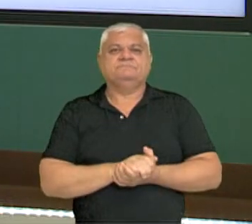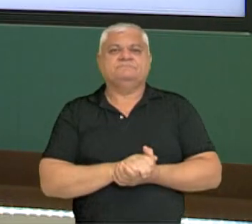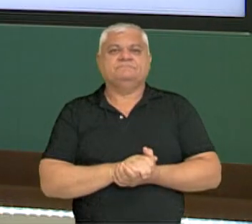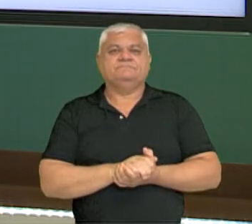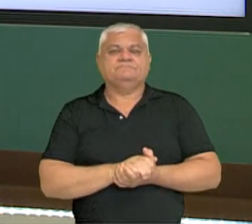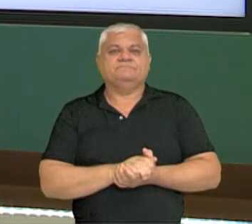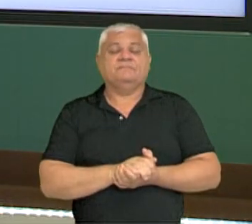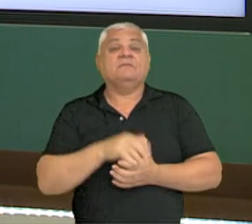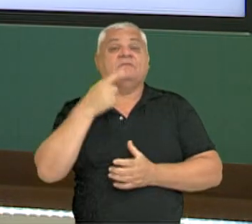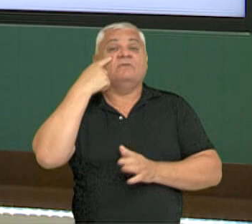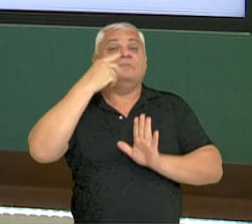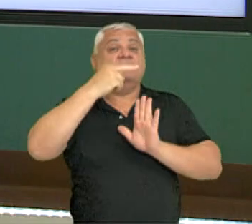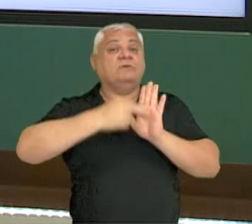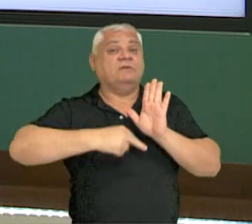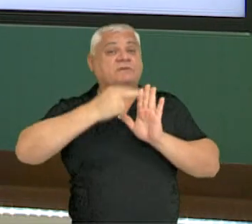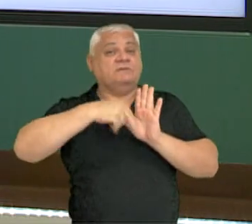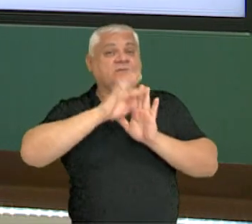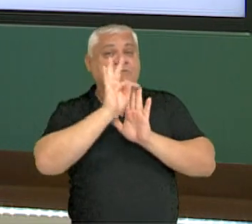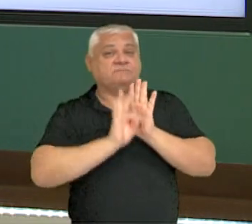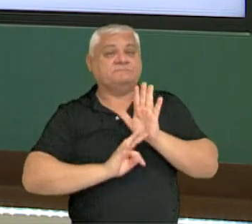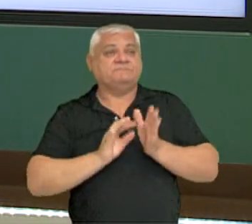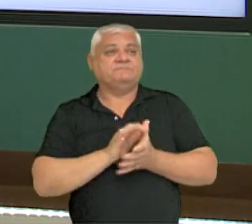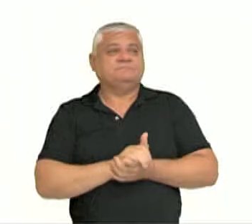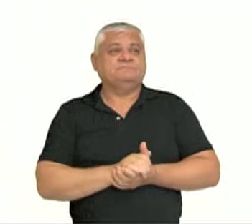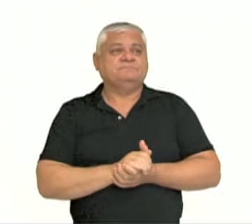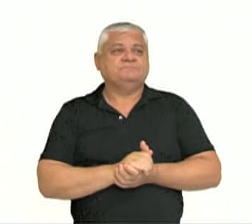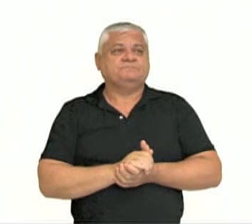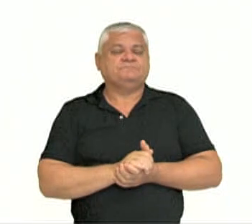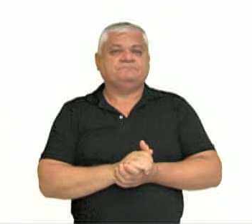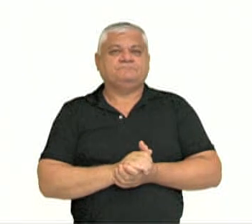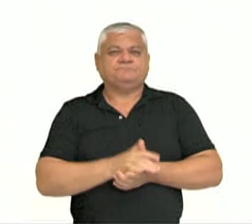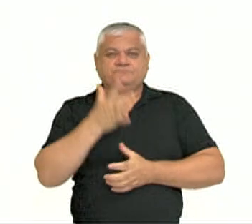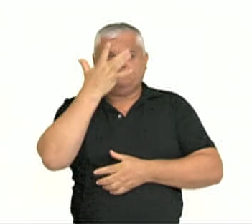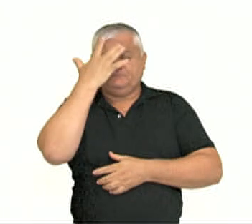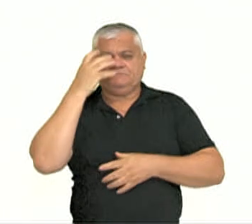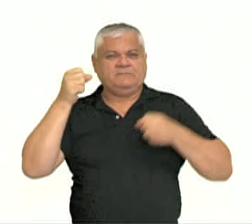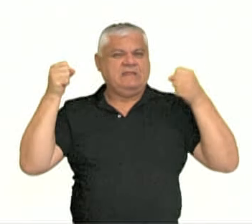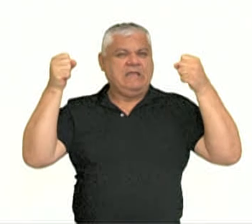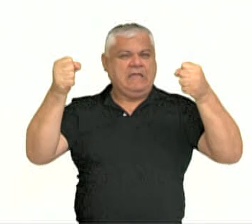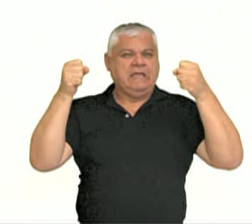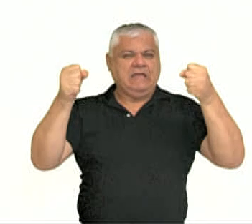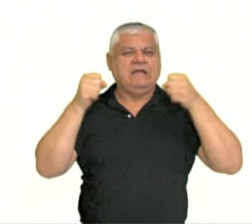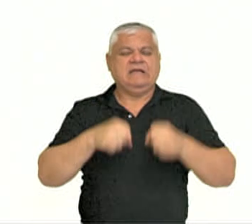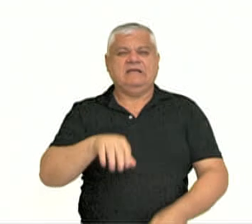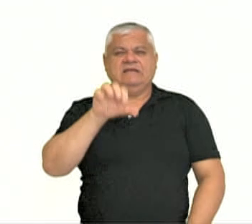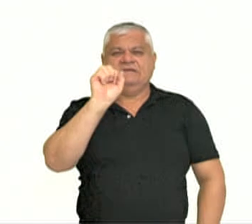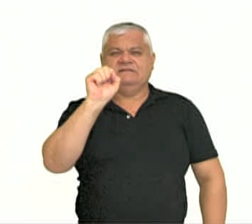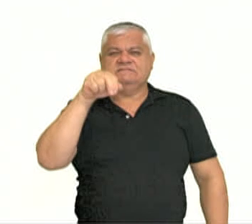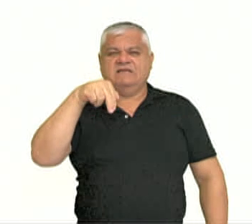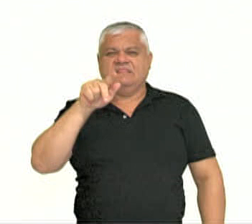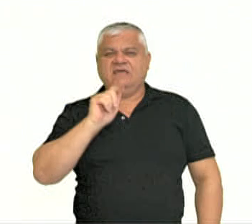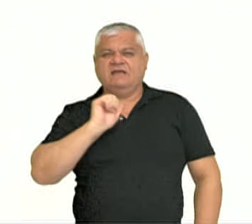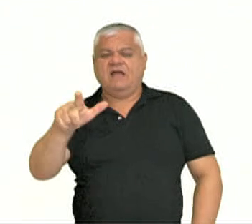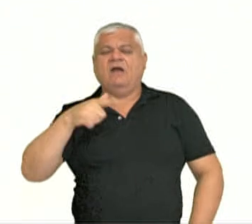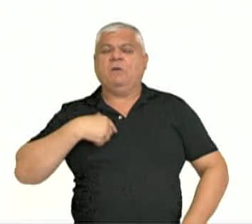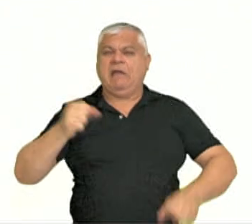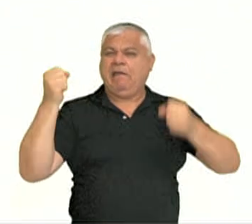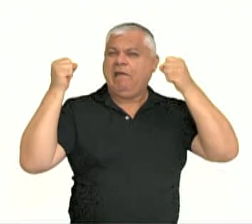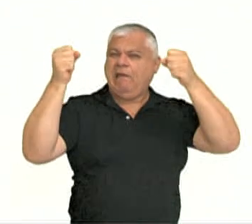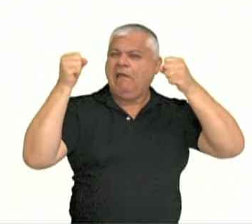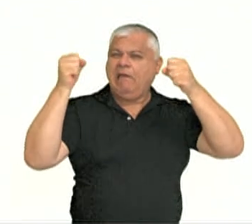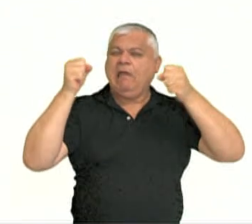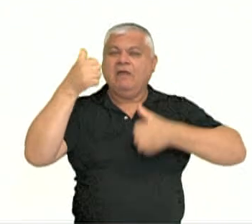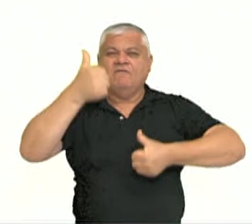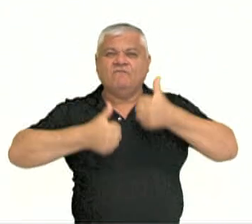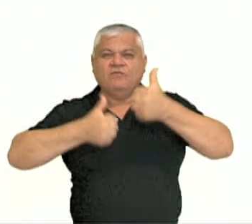Vamos então à leitura então da nossa notícia. Os torcedores do Senegal comemoraram a vitória de sua seleção,